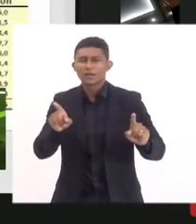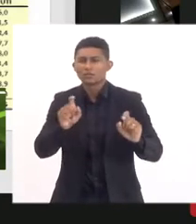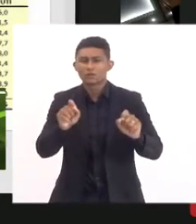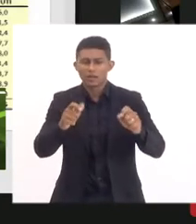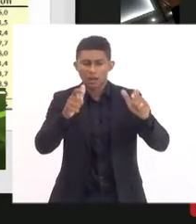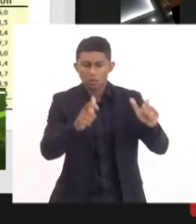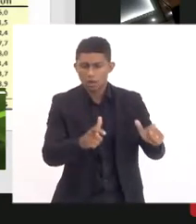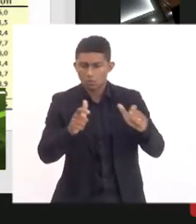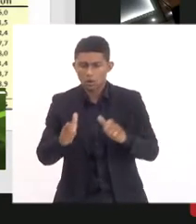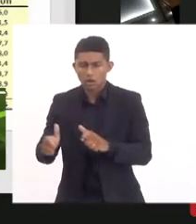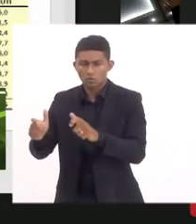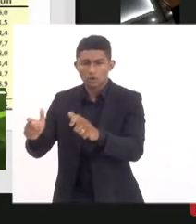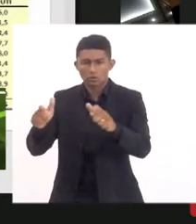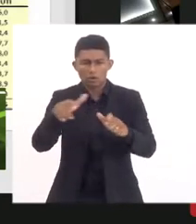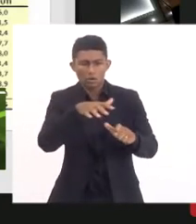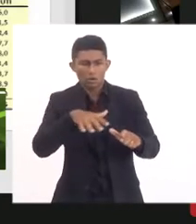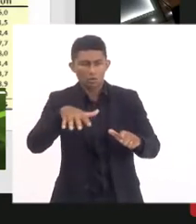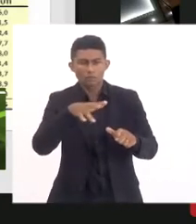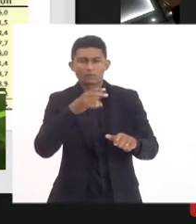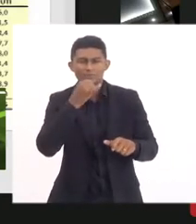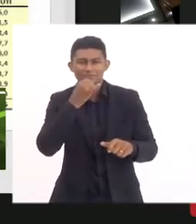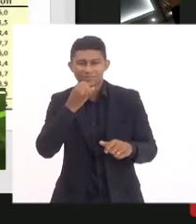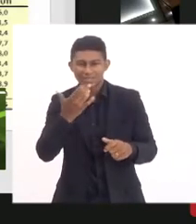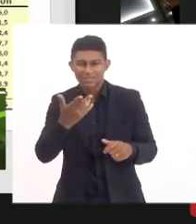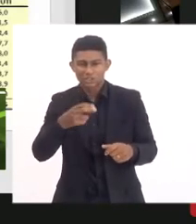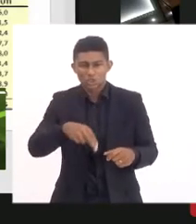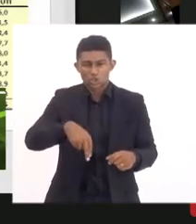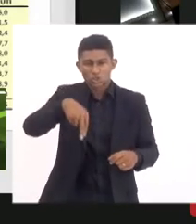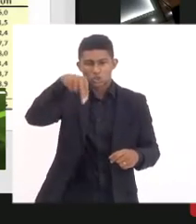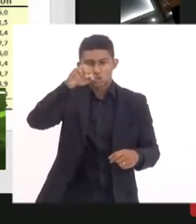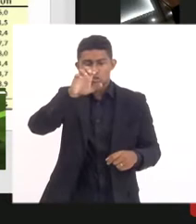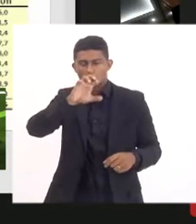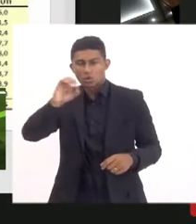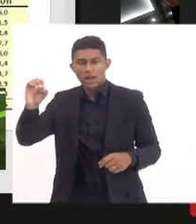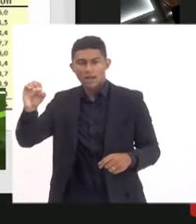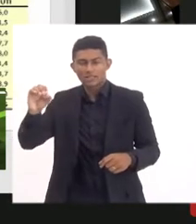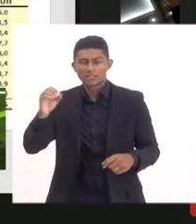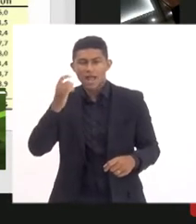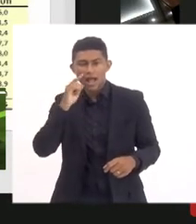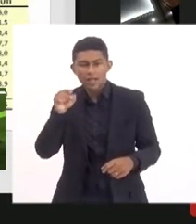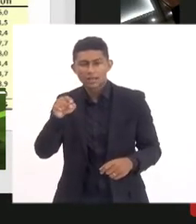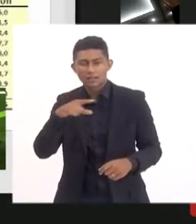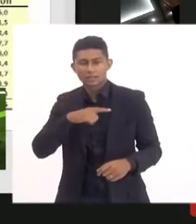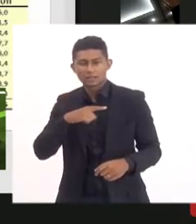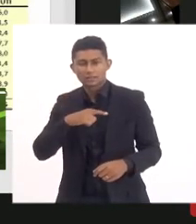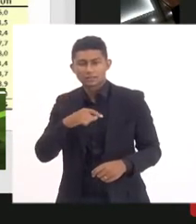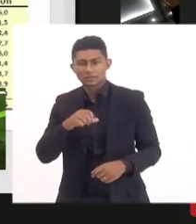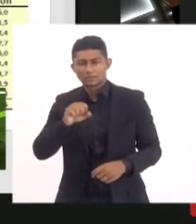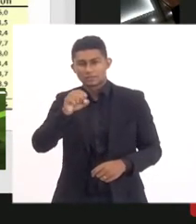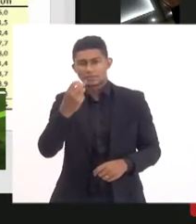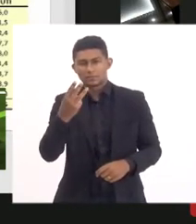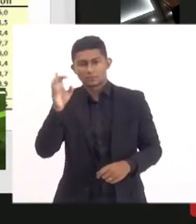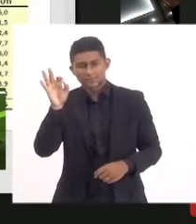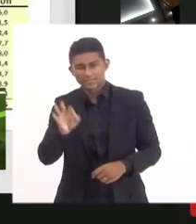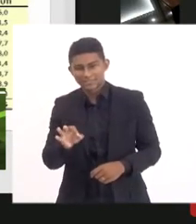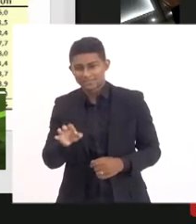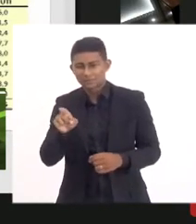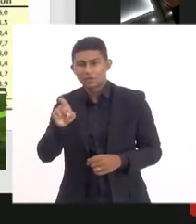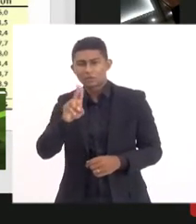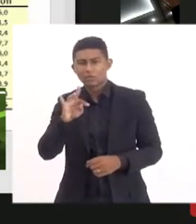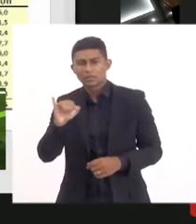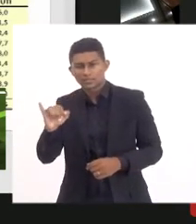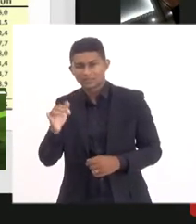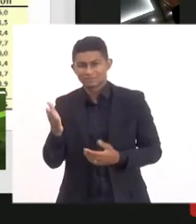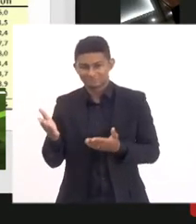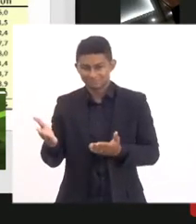Então, a gente vê a região noroeste, por exemplo, ela tem 93% de ocupação de leitos de UTI,